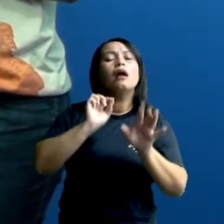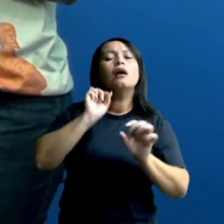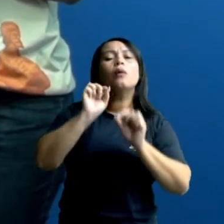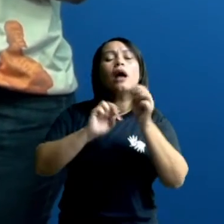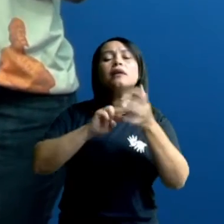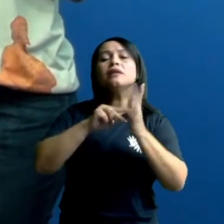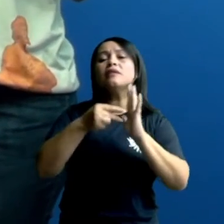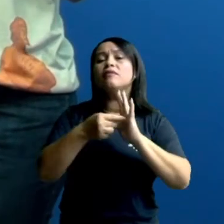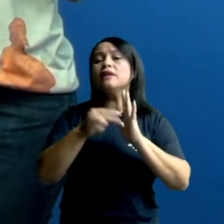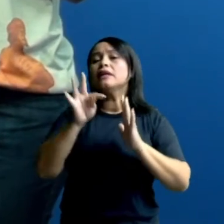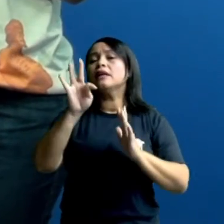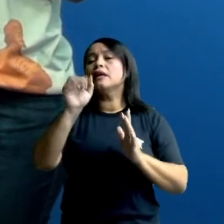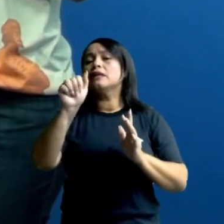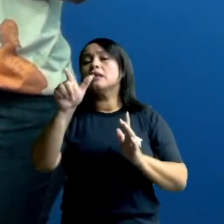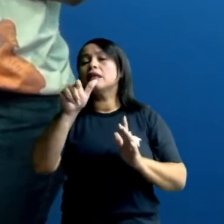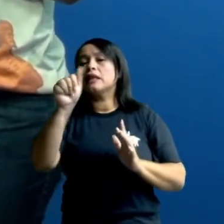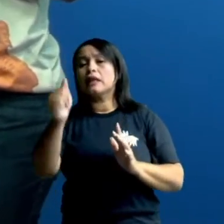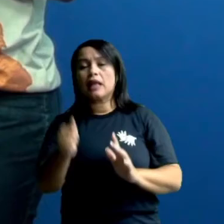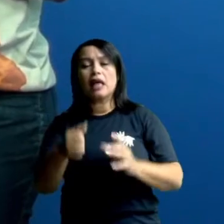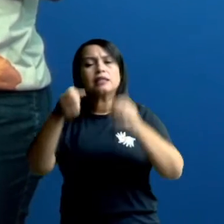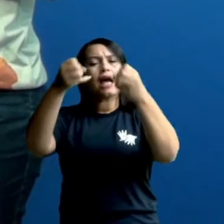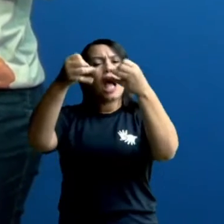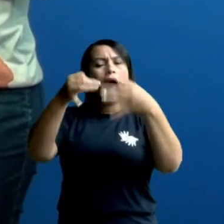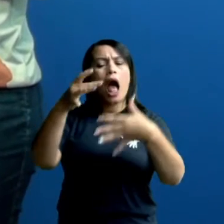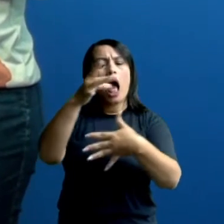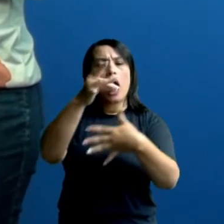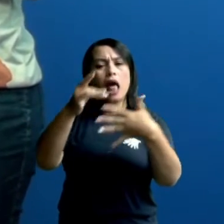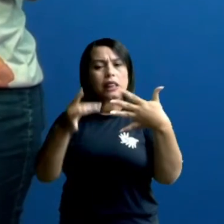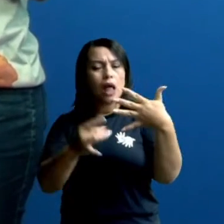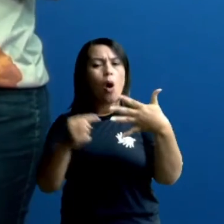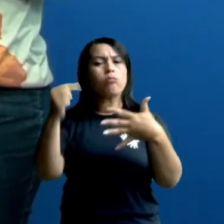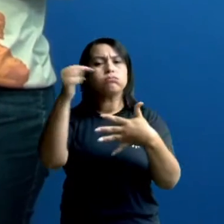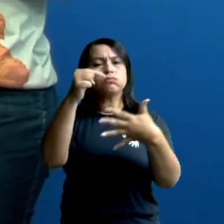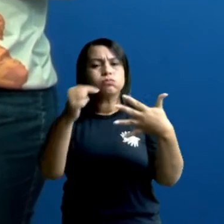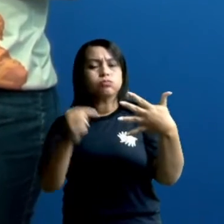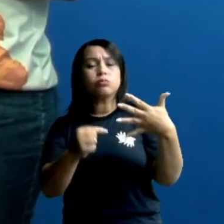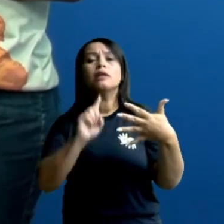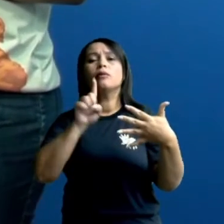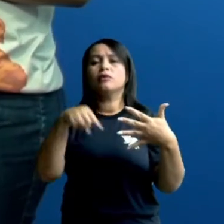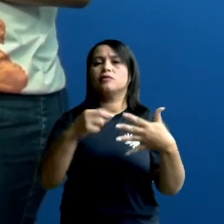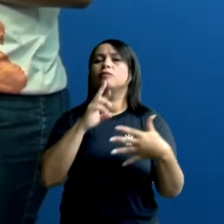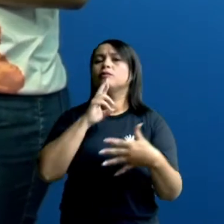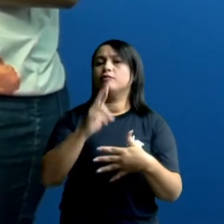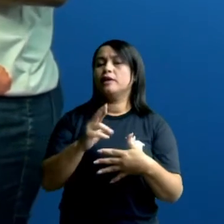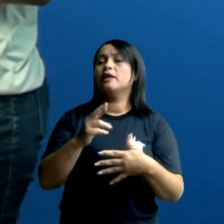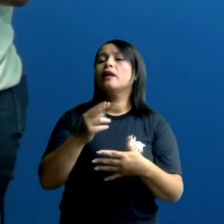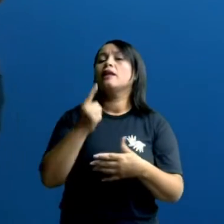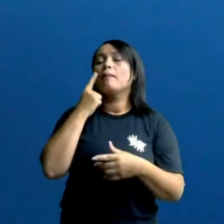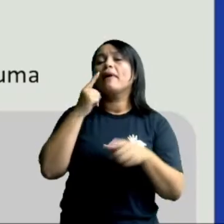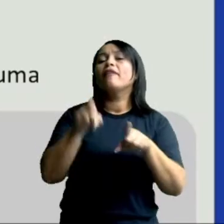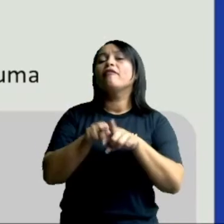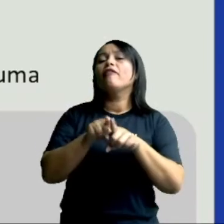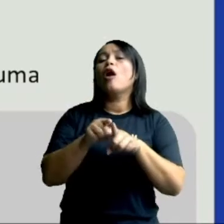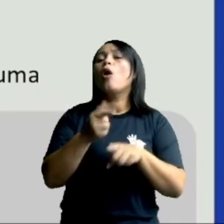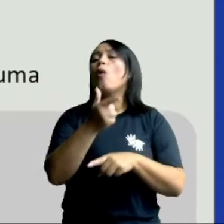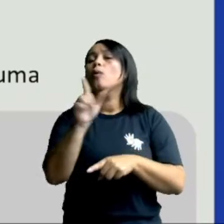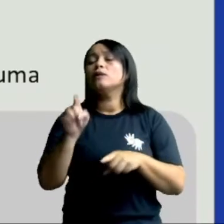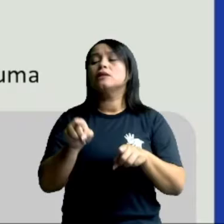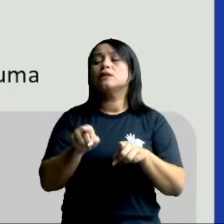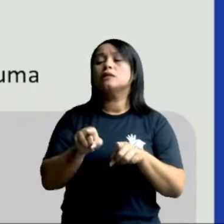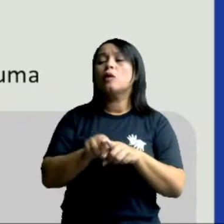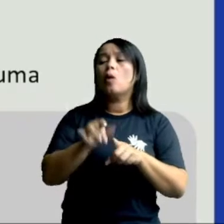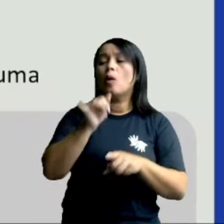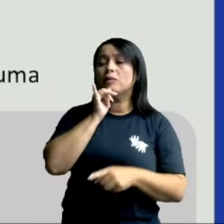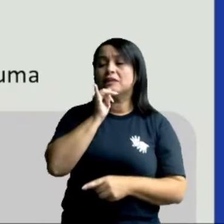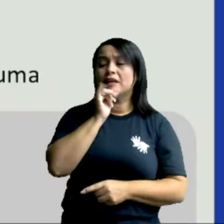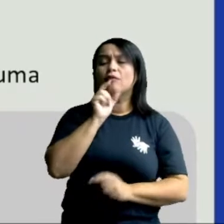taxas funciona, aí a gente vai conversar a respeito de outros assuntos que estão vinculados à população. Taxa de fecundidade.